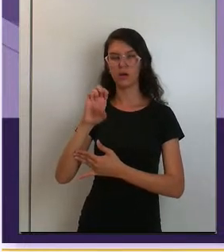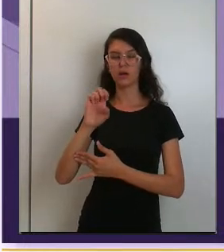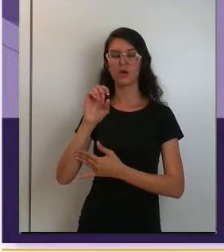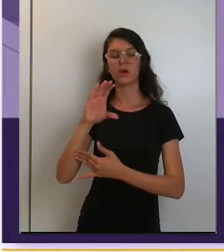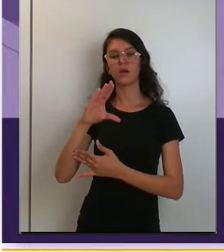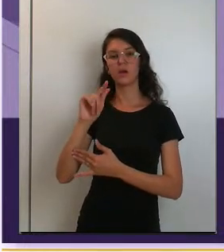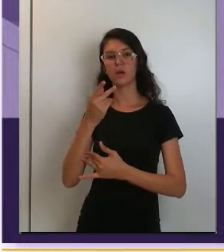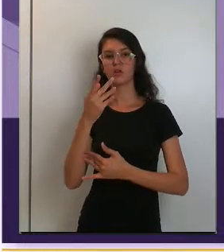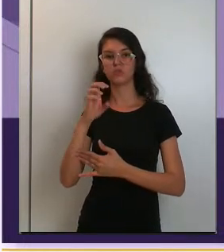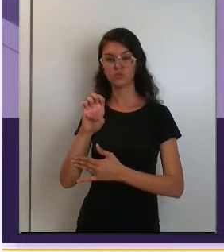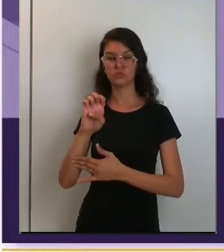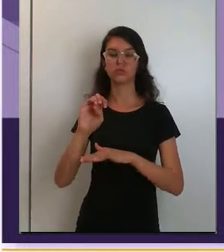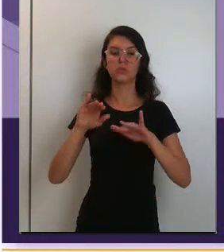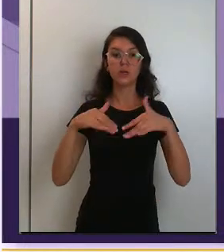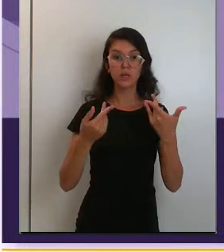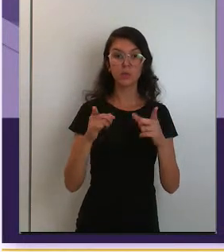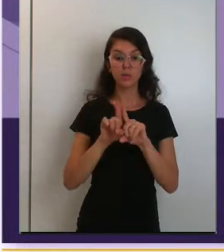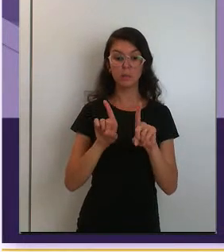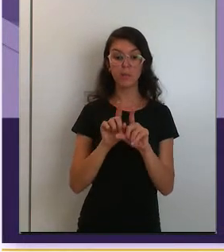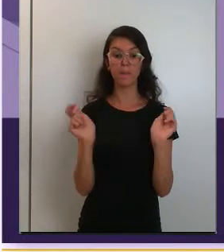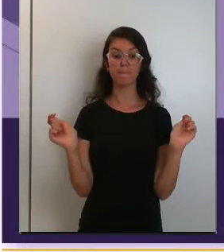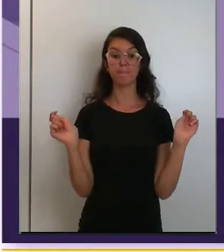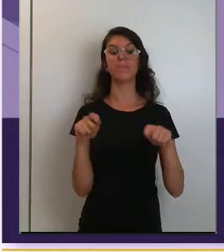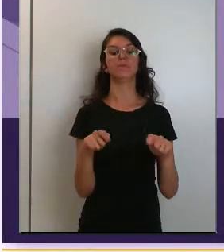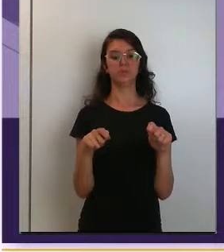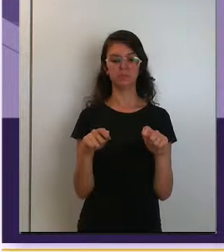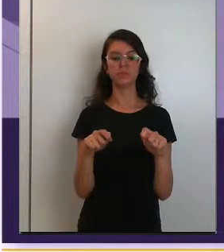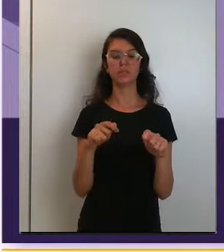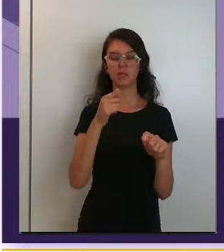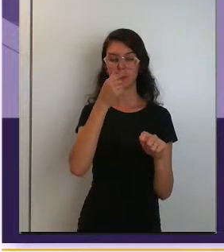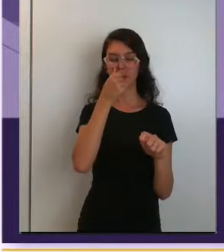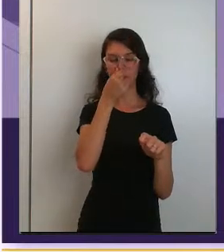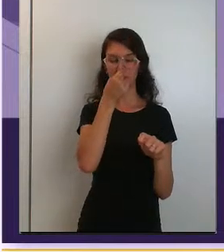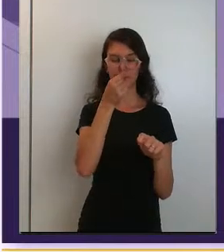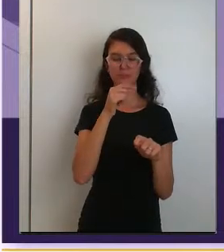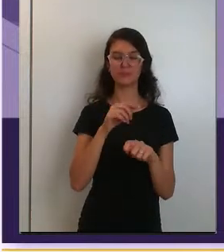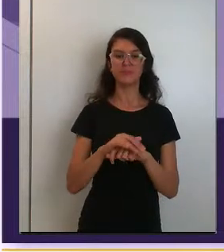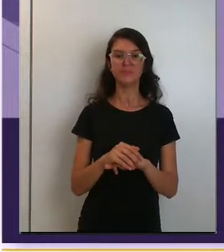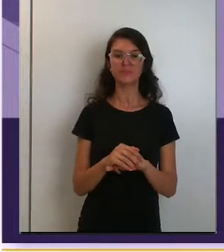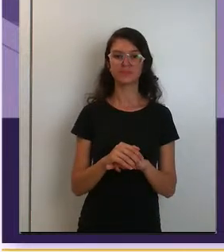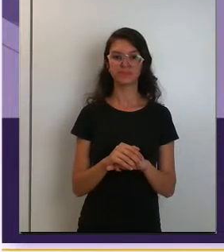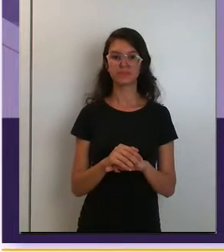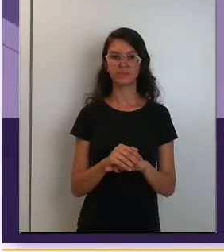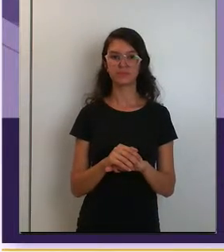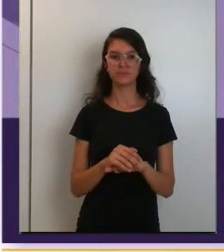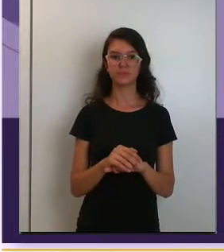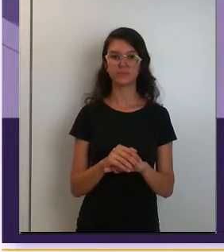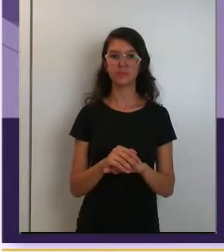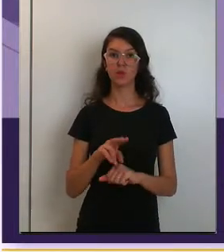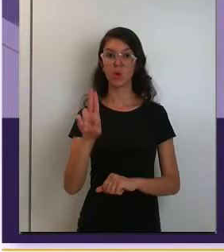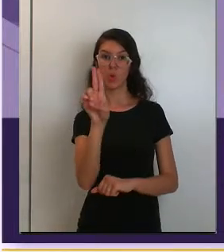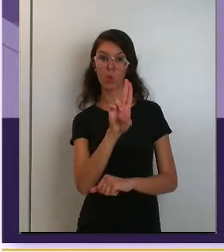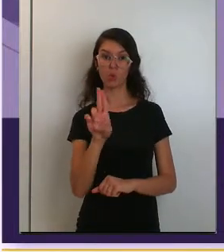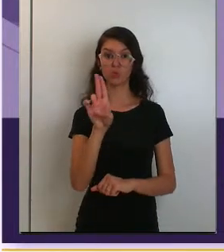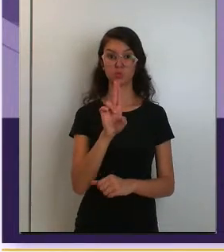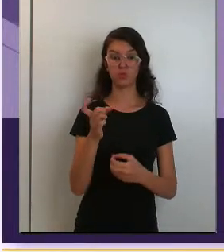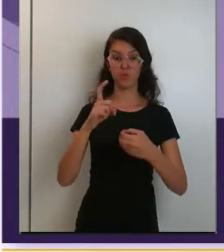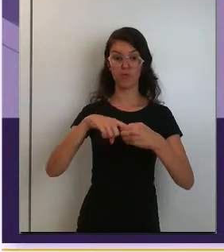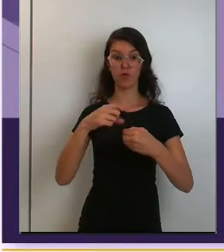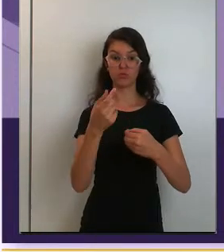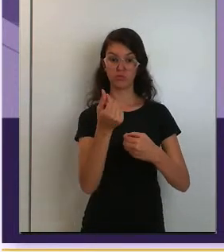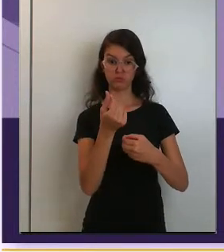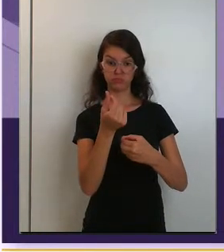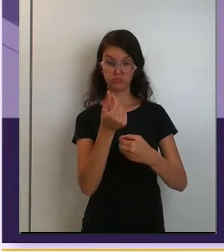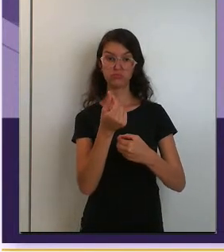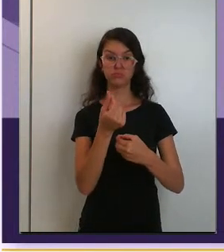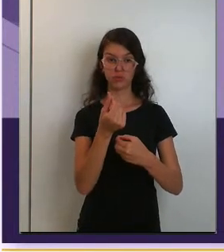e também ela permite a utilização de reembolso